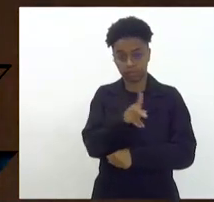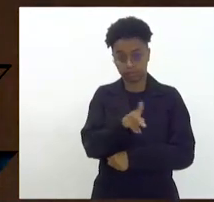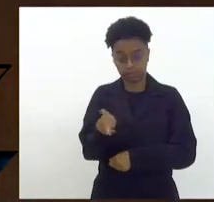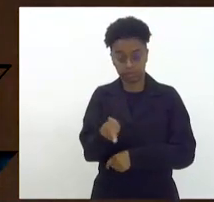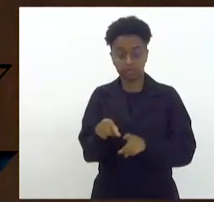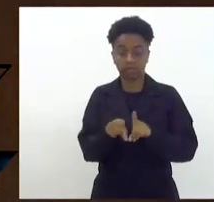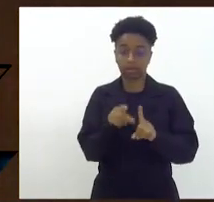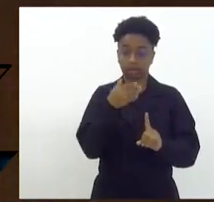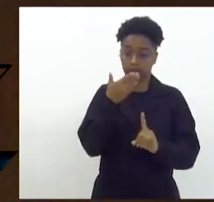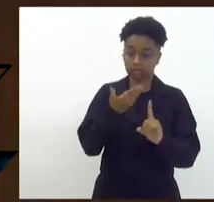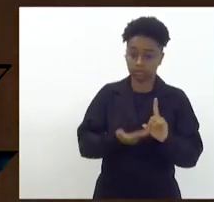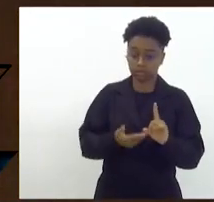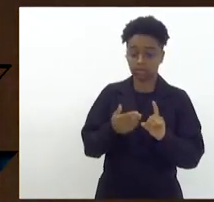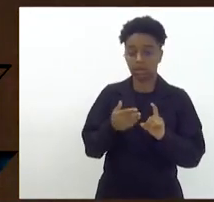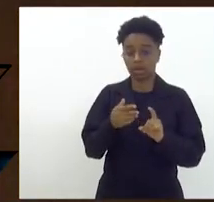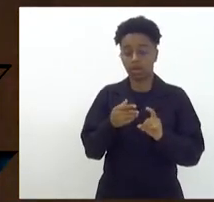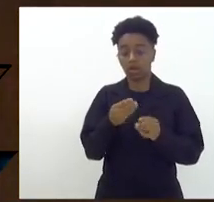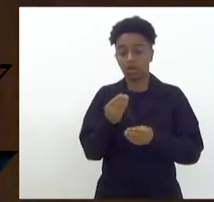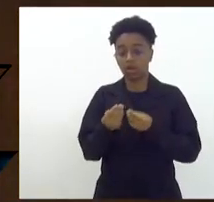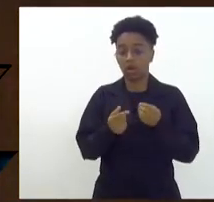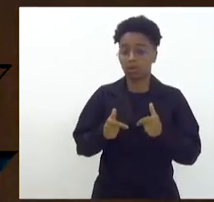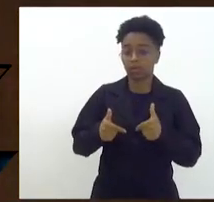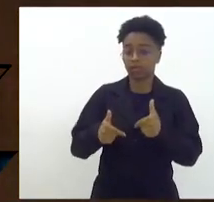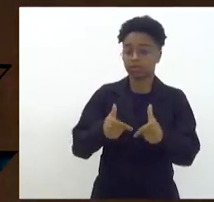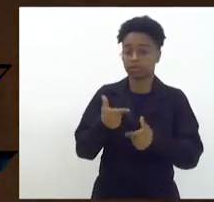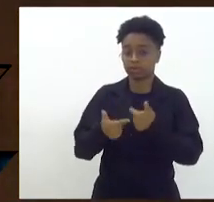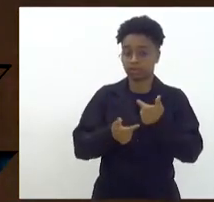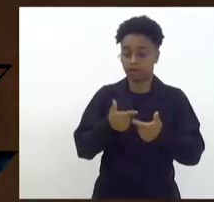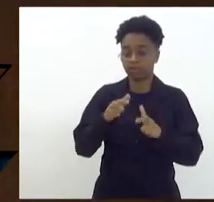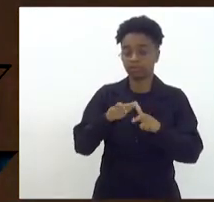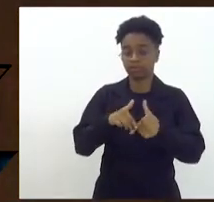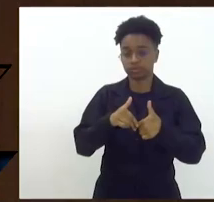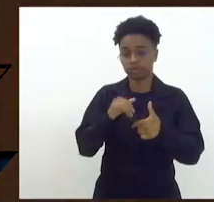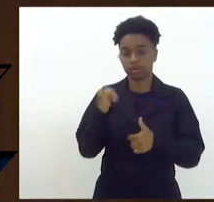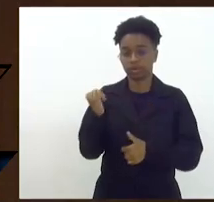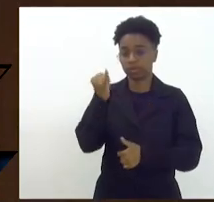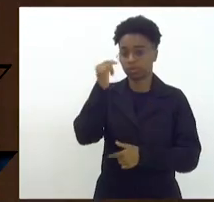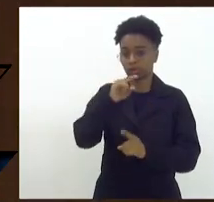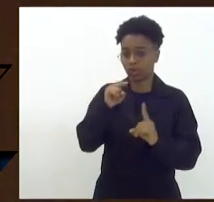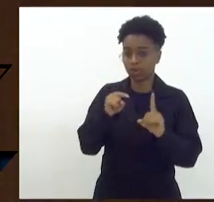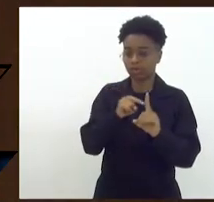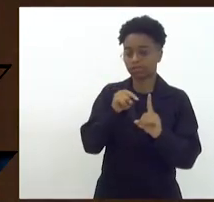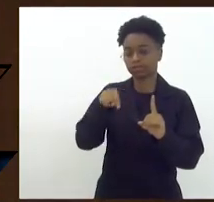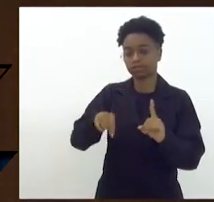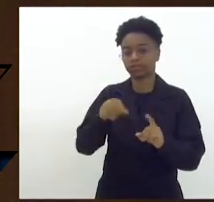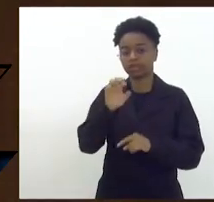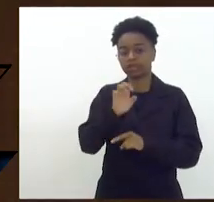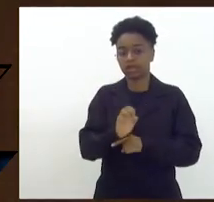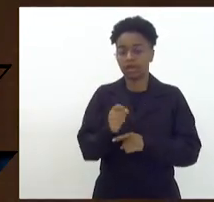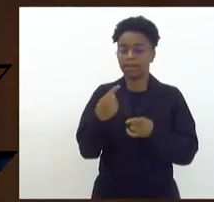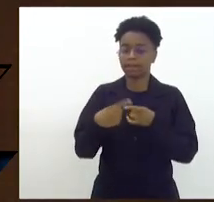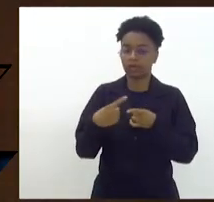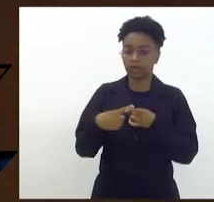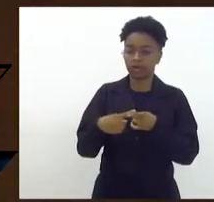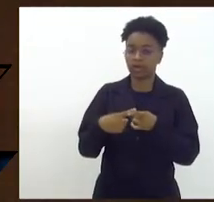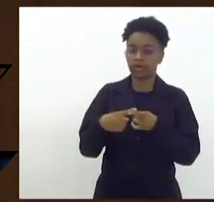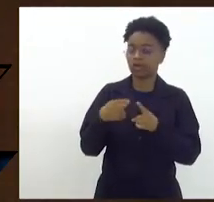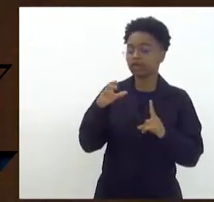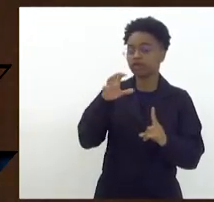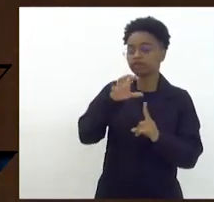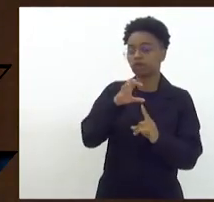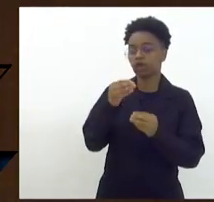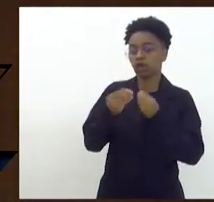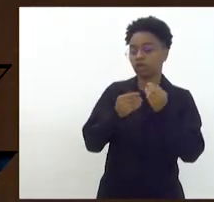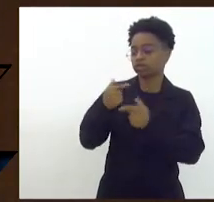e tão nobre missão constitui talvez é importante missão do Estado pois ref diretamente na